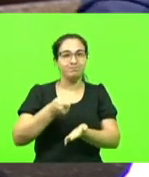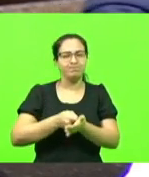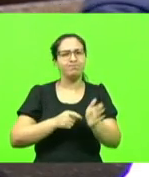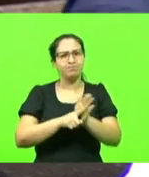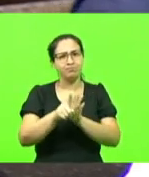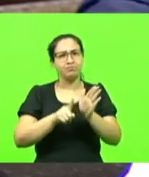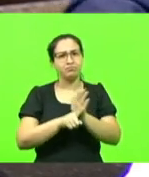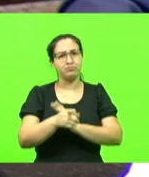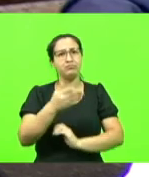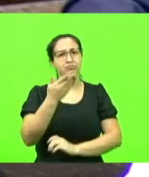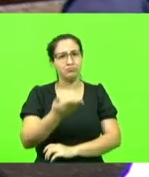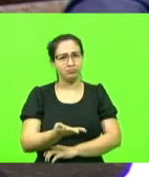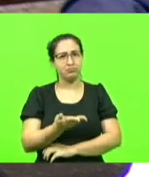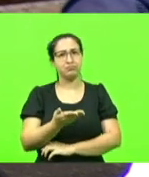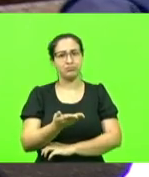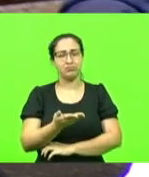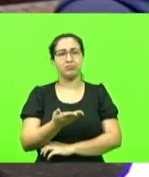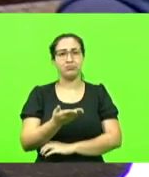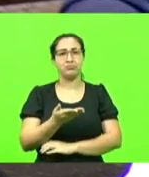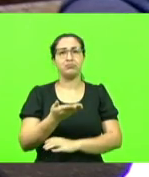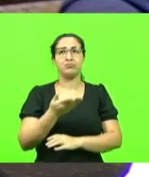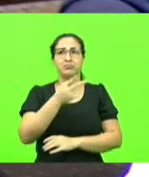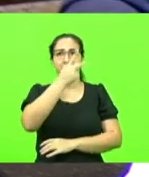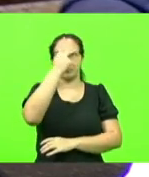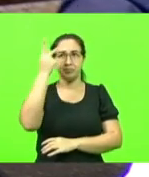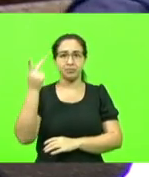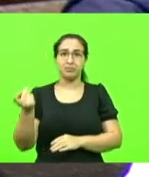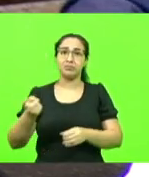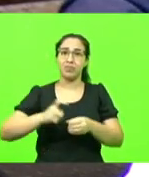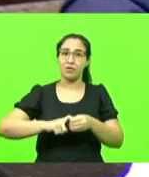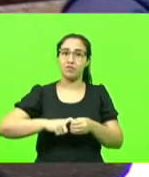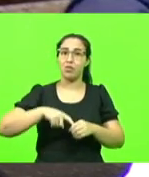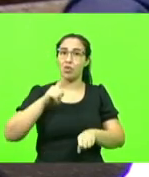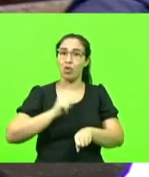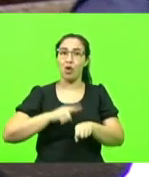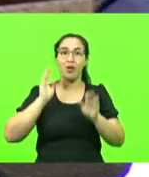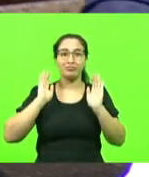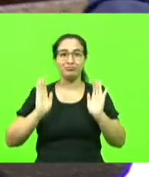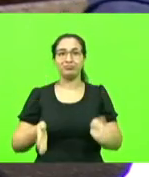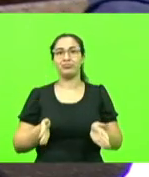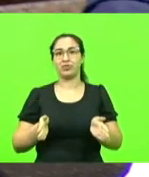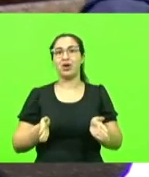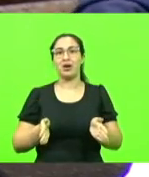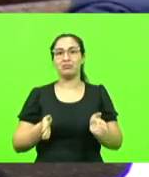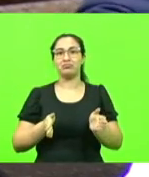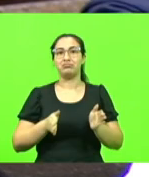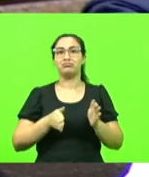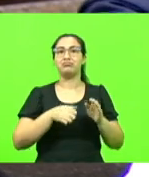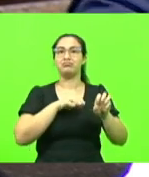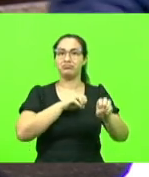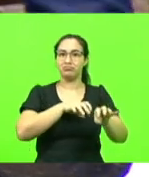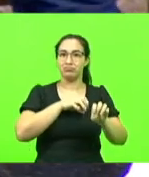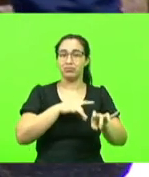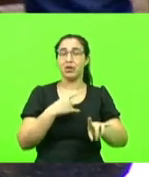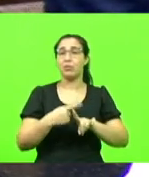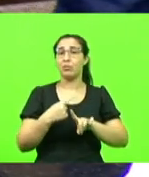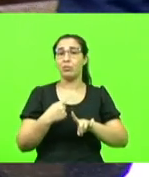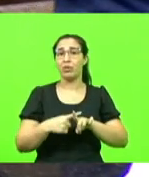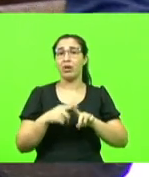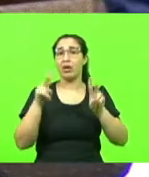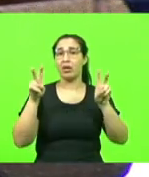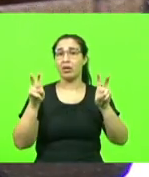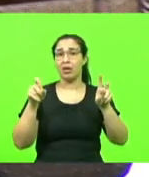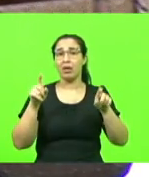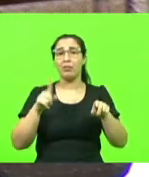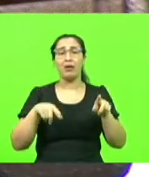de centros, desses diretores que retornem imediatamente, porque o tema é o mesmo, os motivos são os mesmos